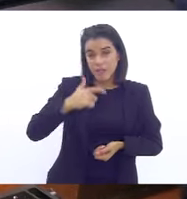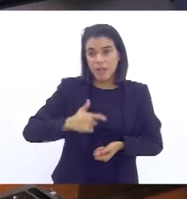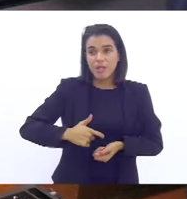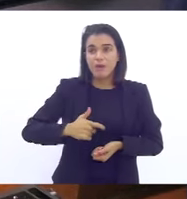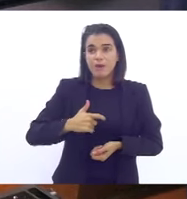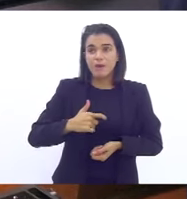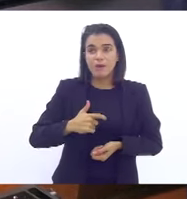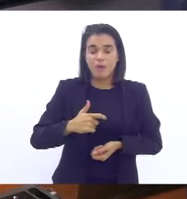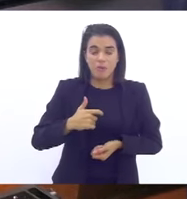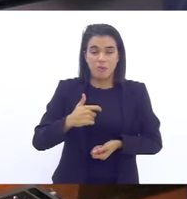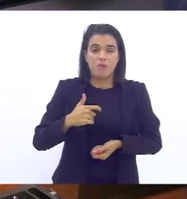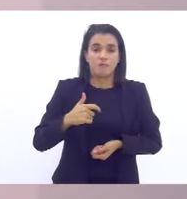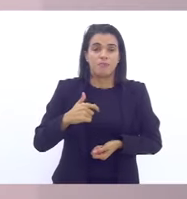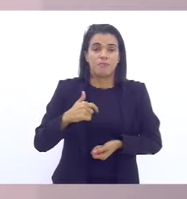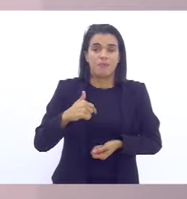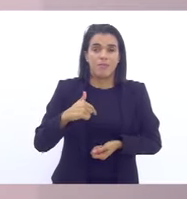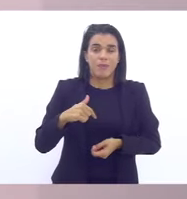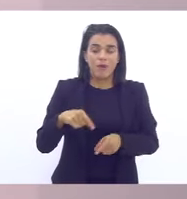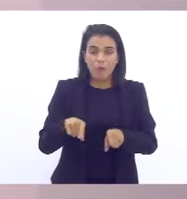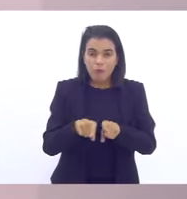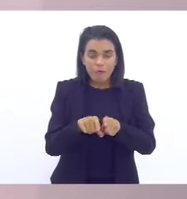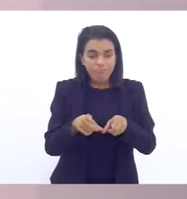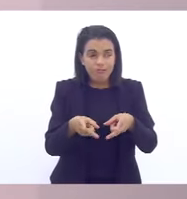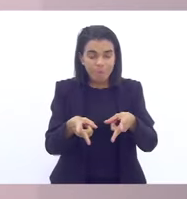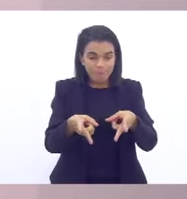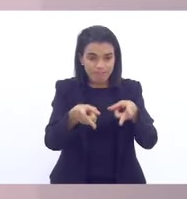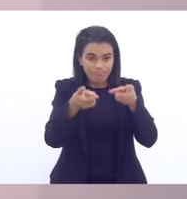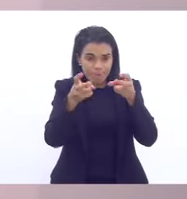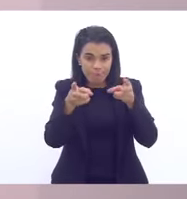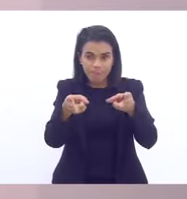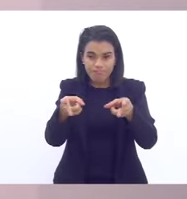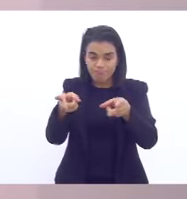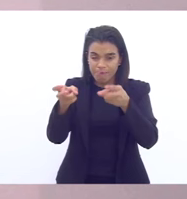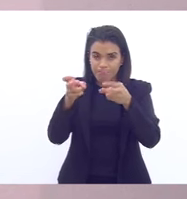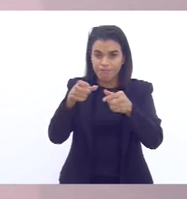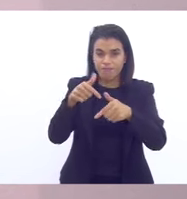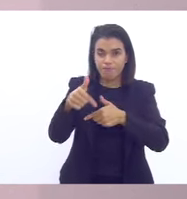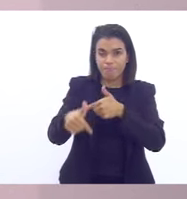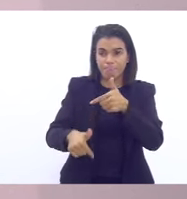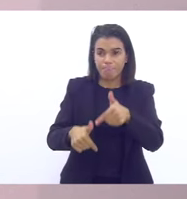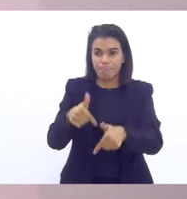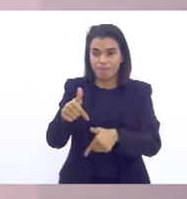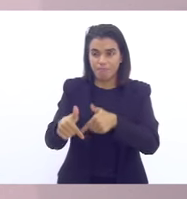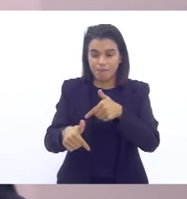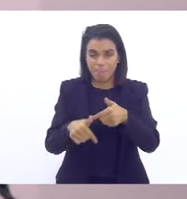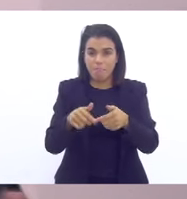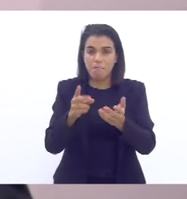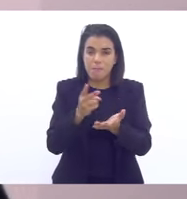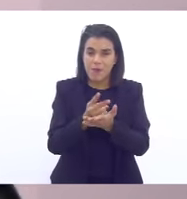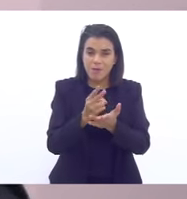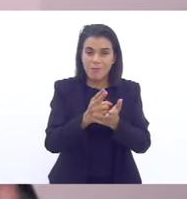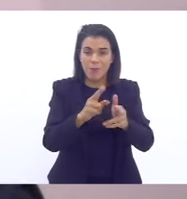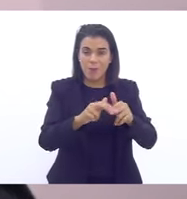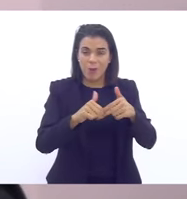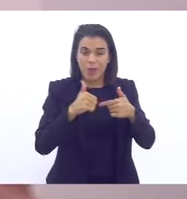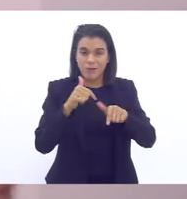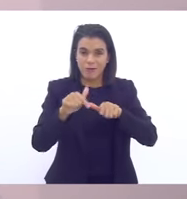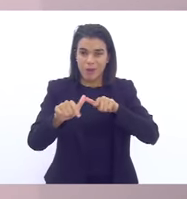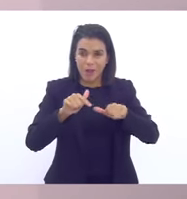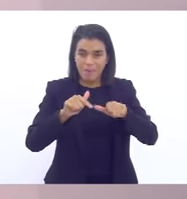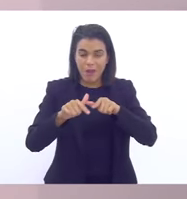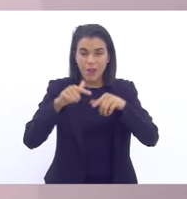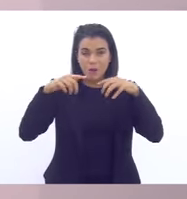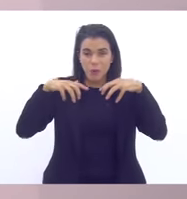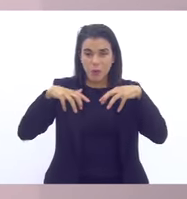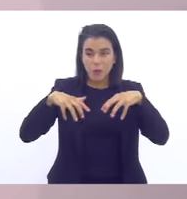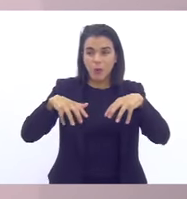O que a gente percebe na prática é, apesar dos problemas, enfim, de chuva e